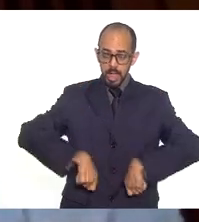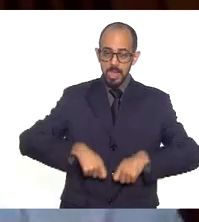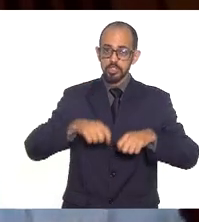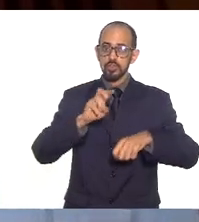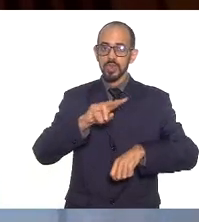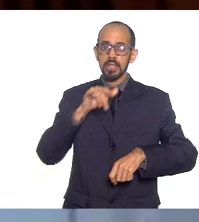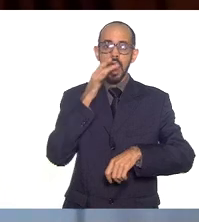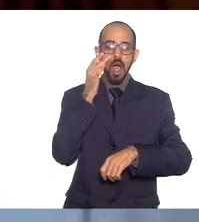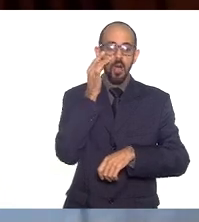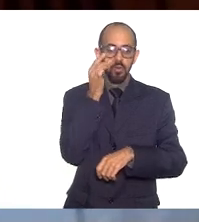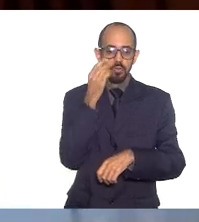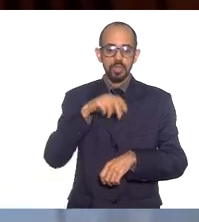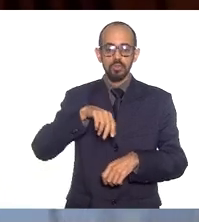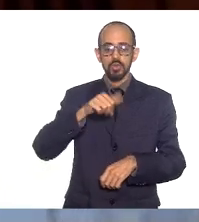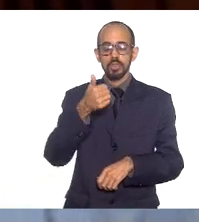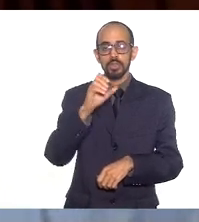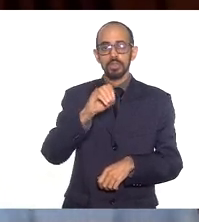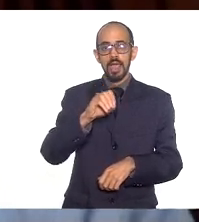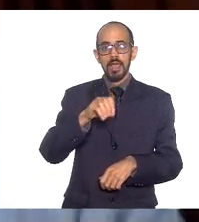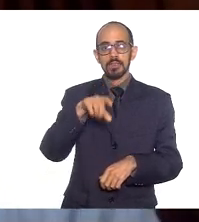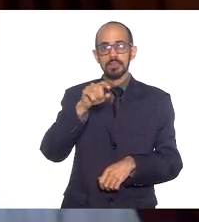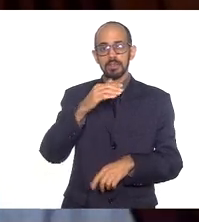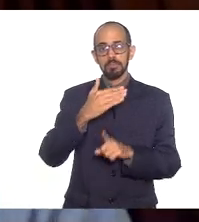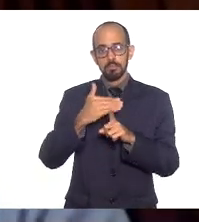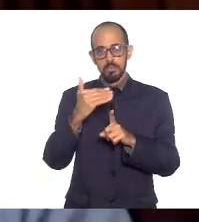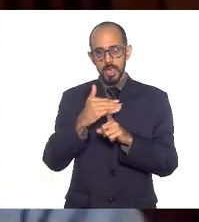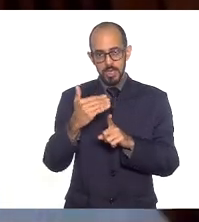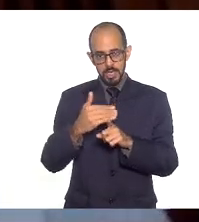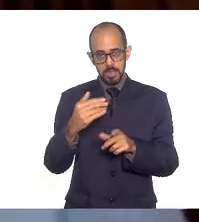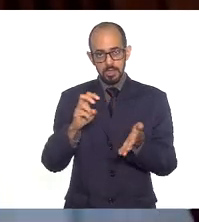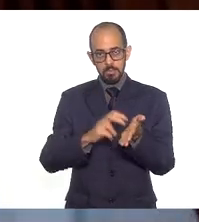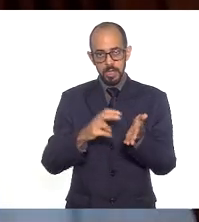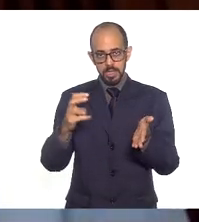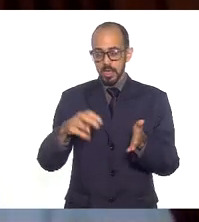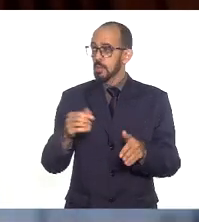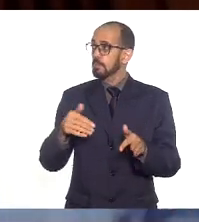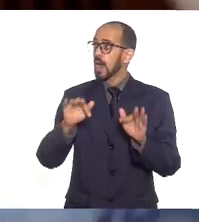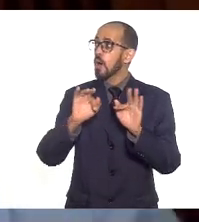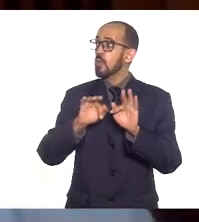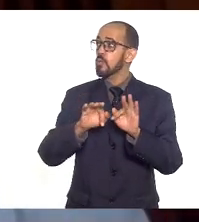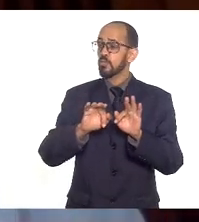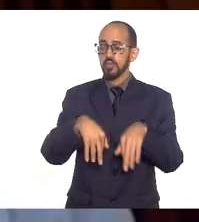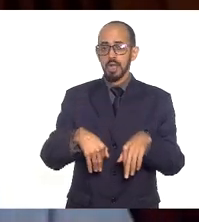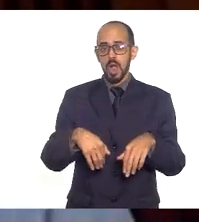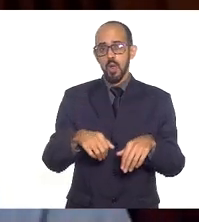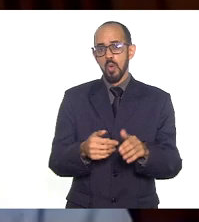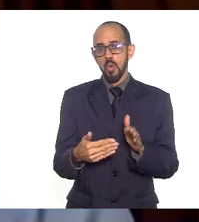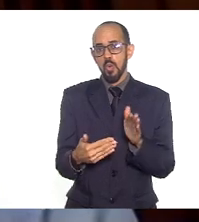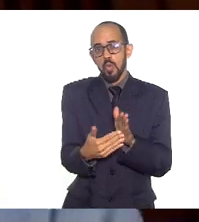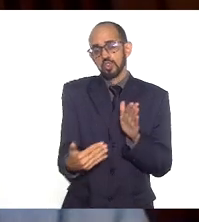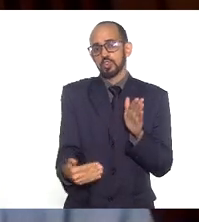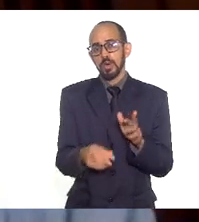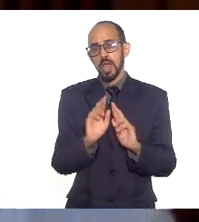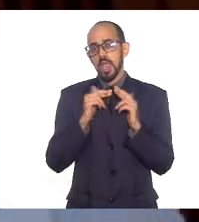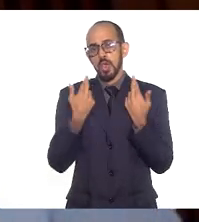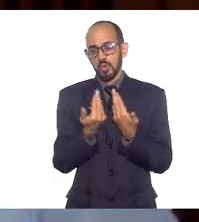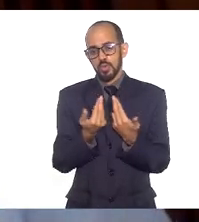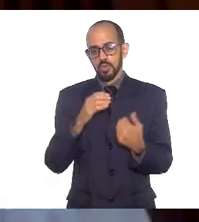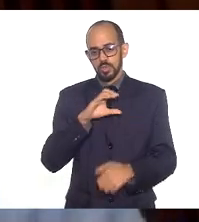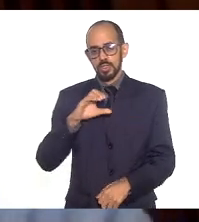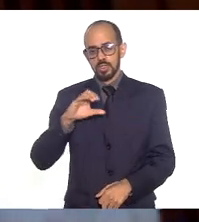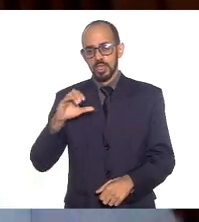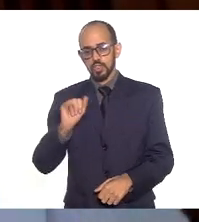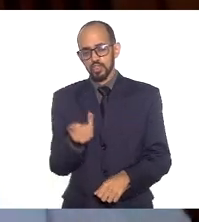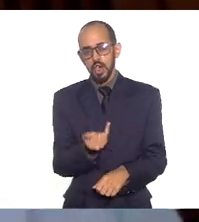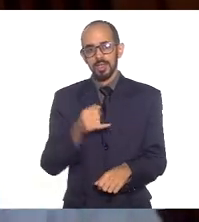CCJ, às 10h30 da manhã, para a última reunião da CCJ naquela sala que é